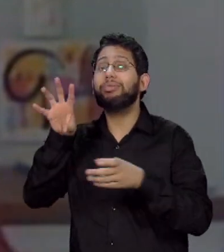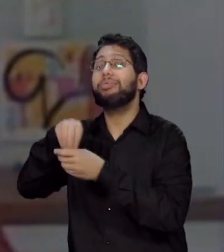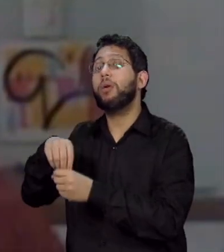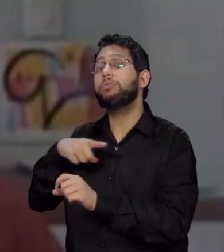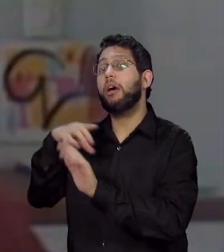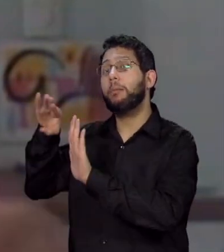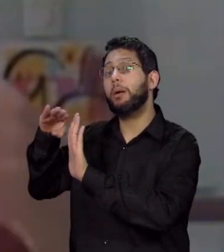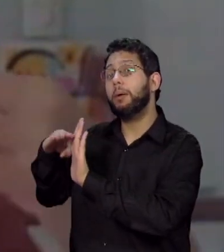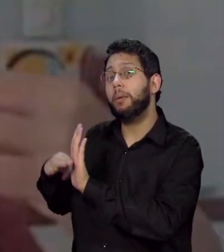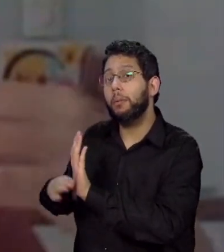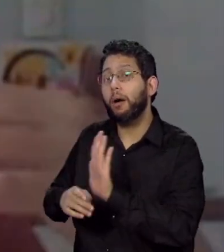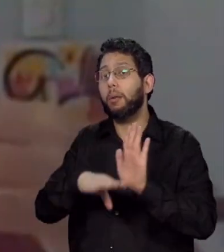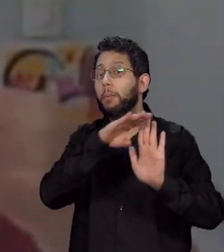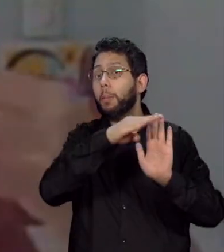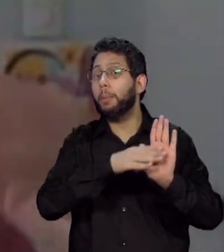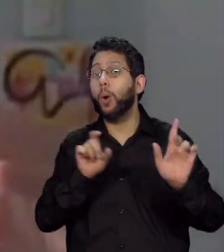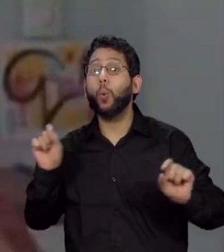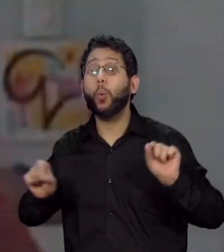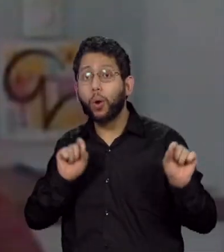instituição. Bom,